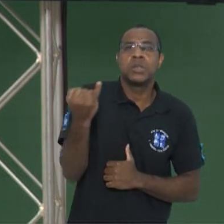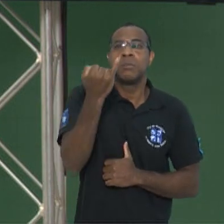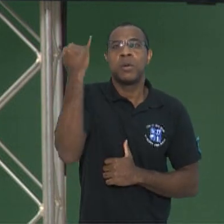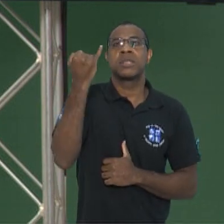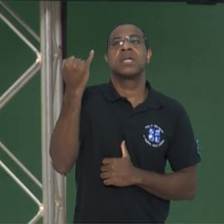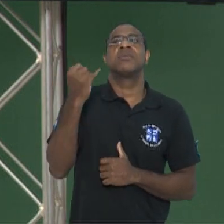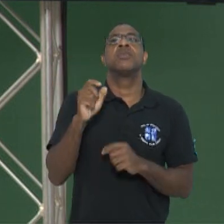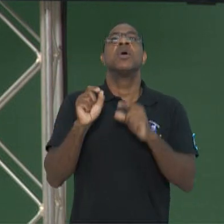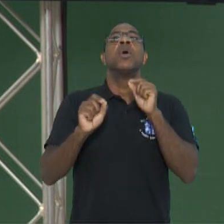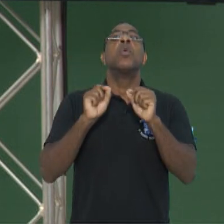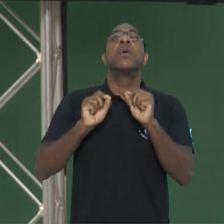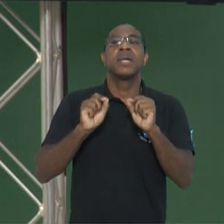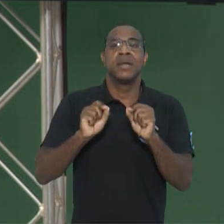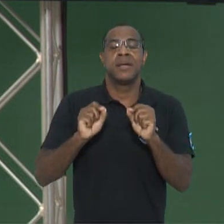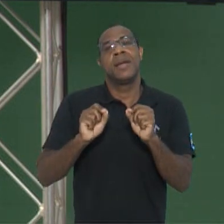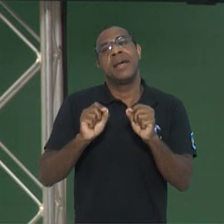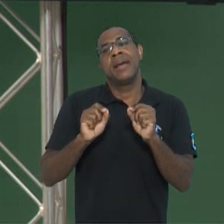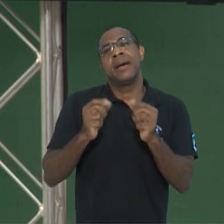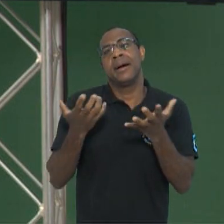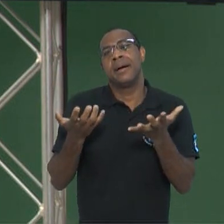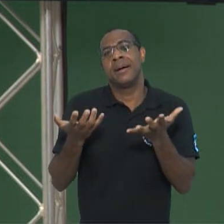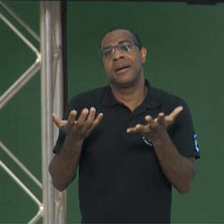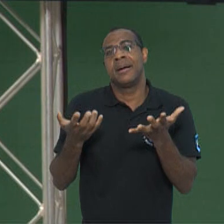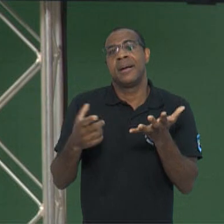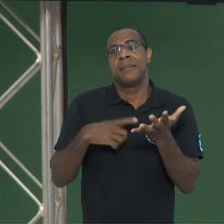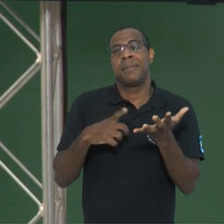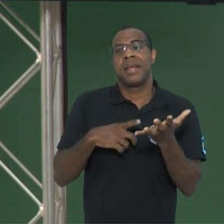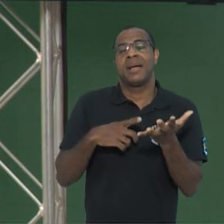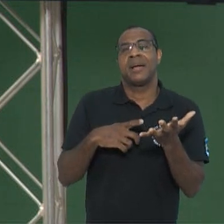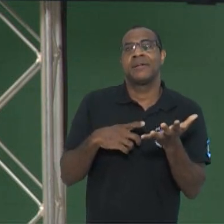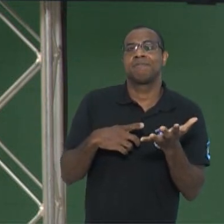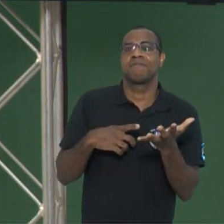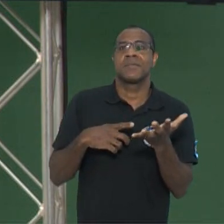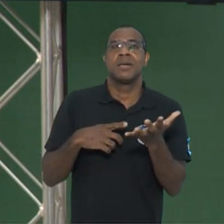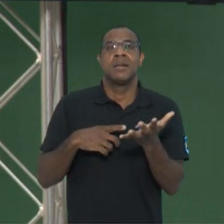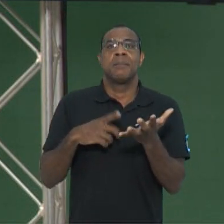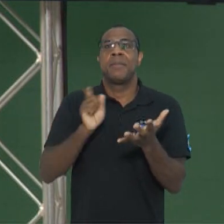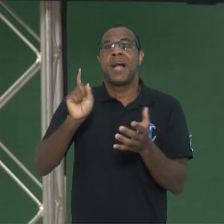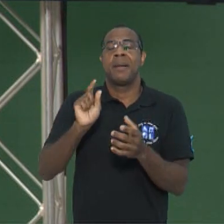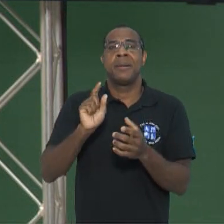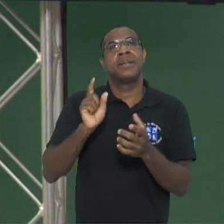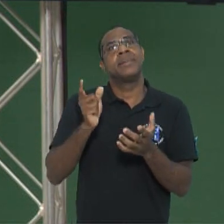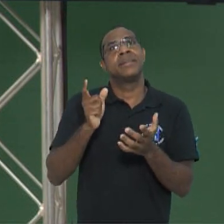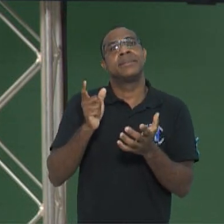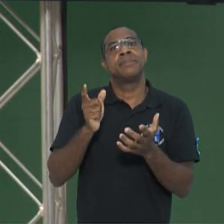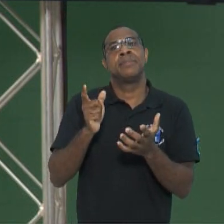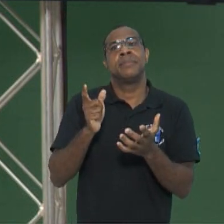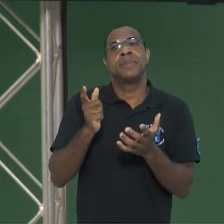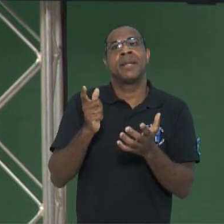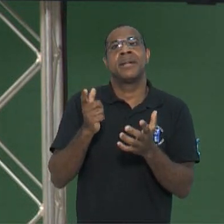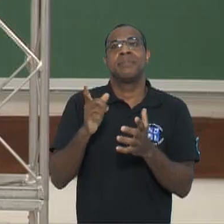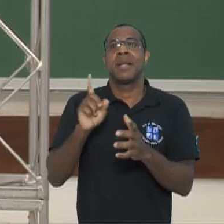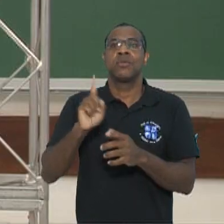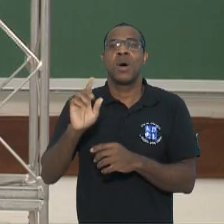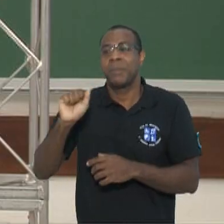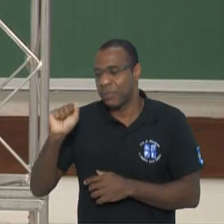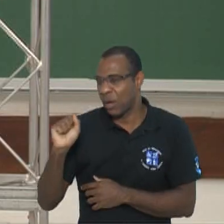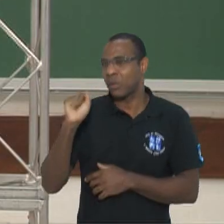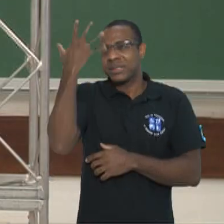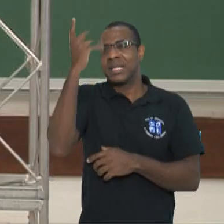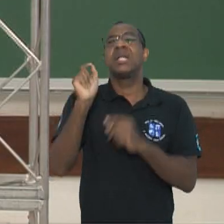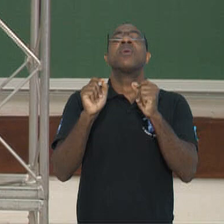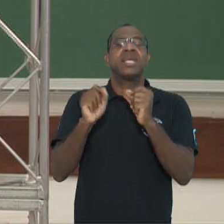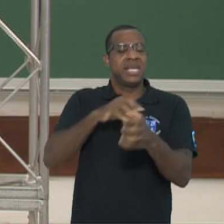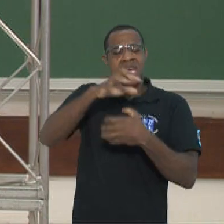e legitimar e que não acontecessem revoltas, né, com uma grande parte da população do Egito Antigo. Então agora, na